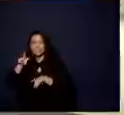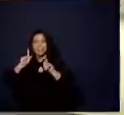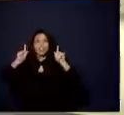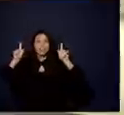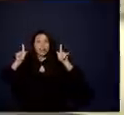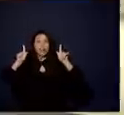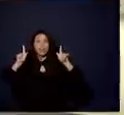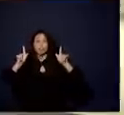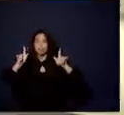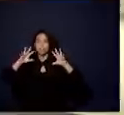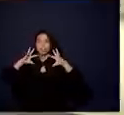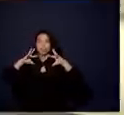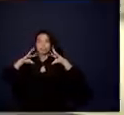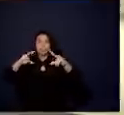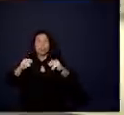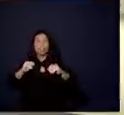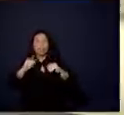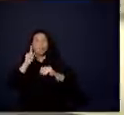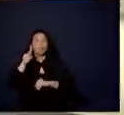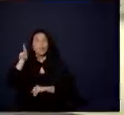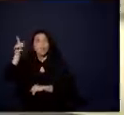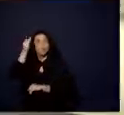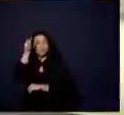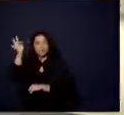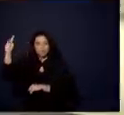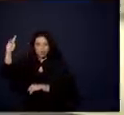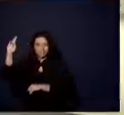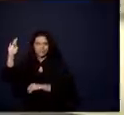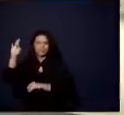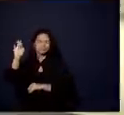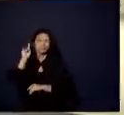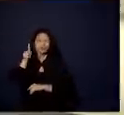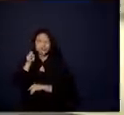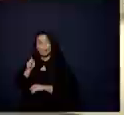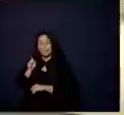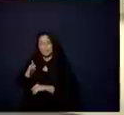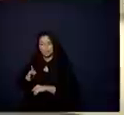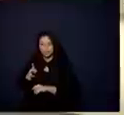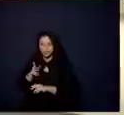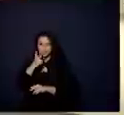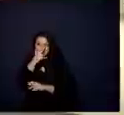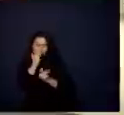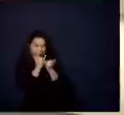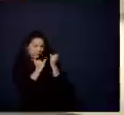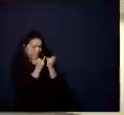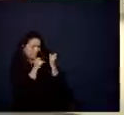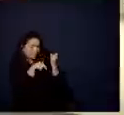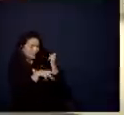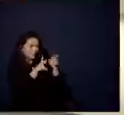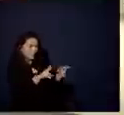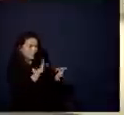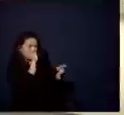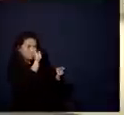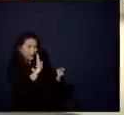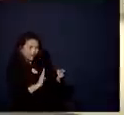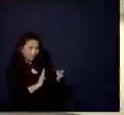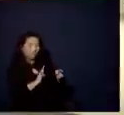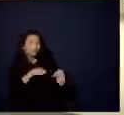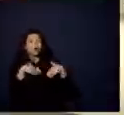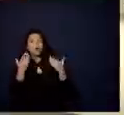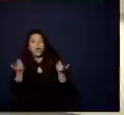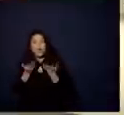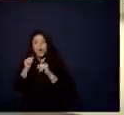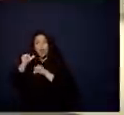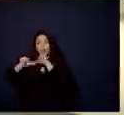uma reforma da Previdência estabelecendo idade mínima de aposentadoria muito próxima ao que foi aprovado no Brasil é gente volta para a reforma tributária